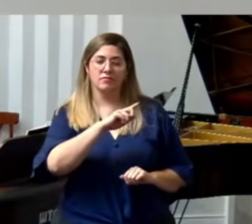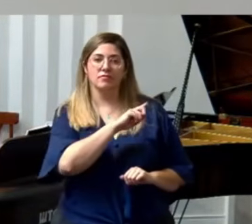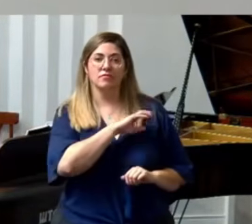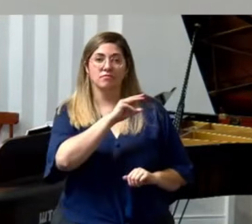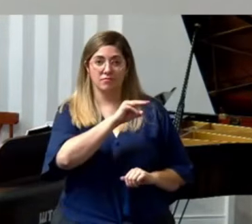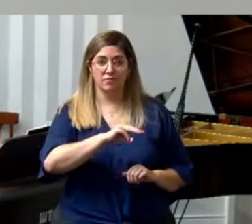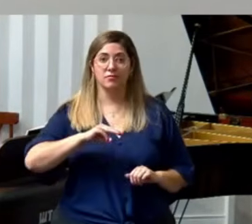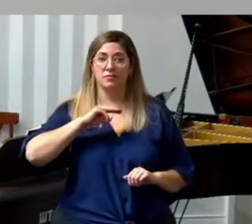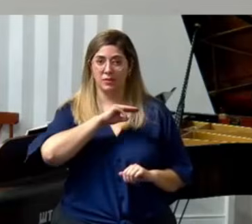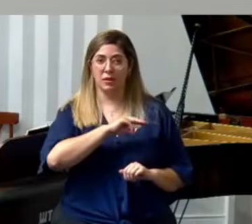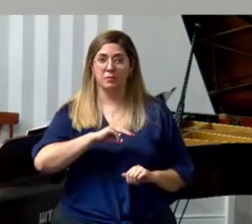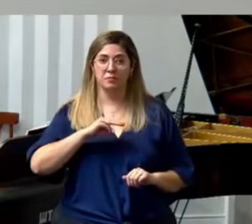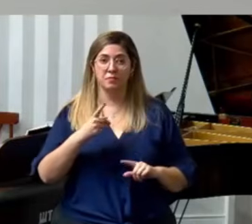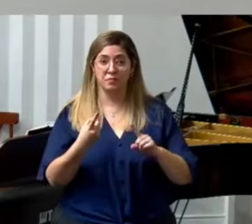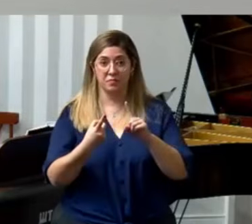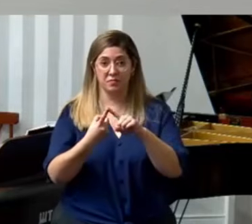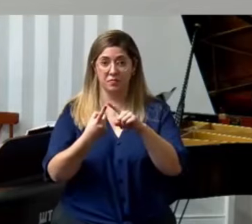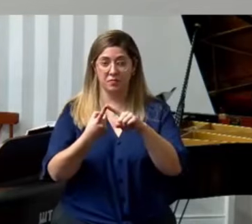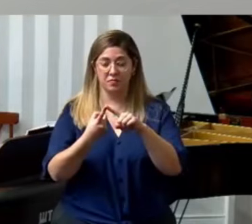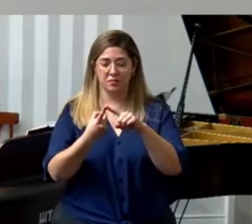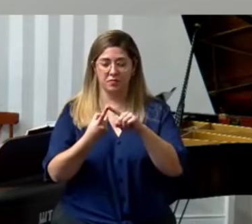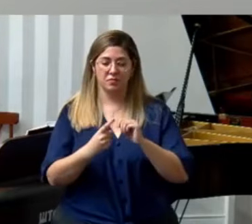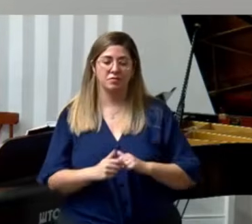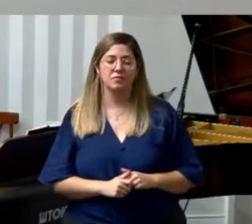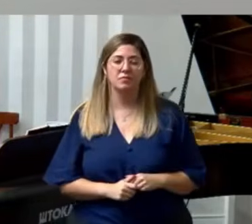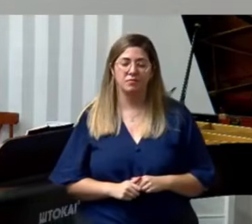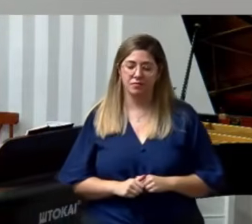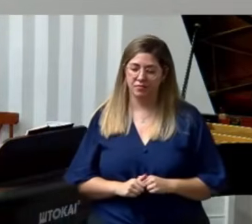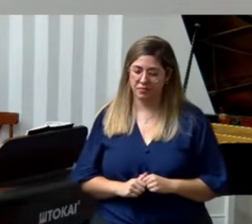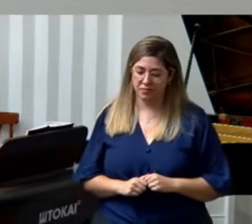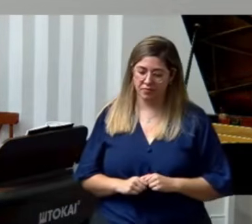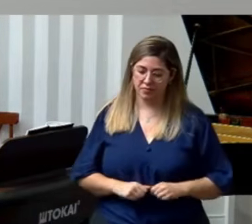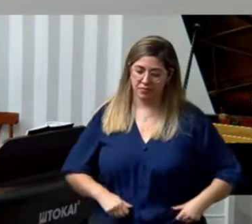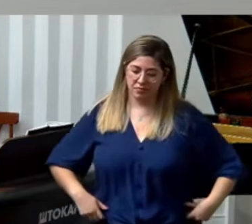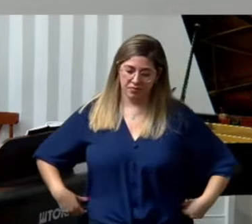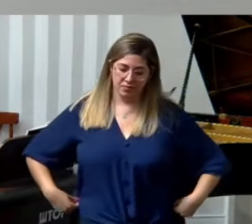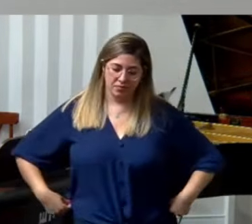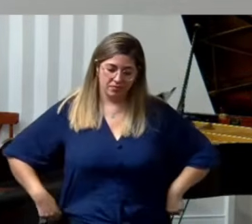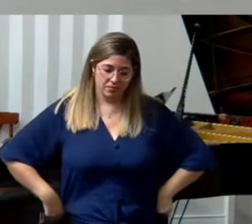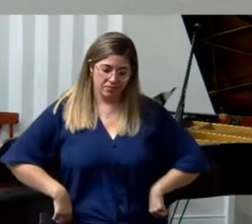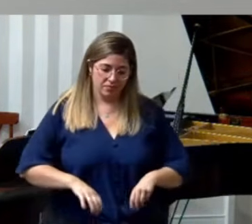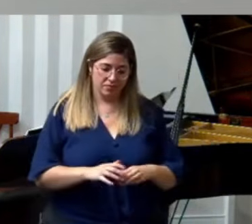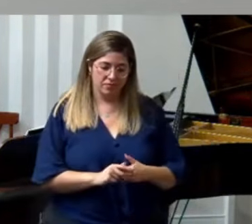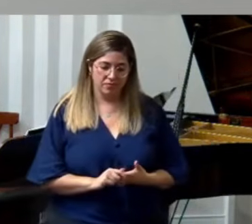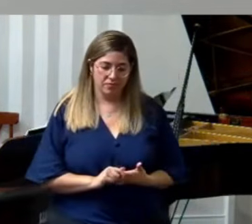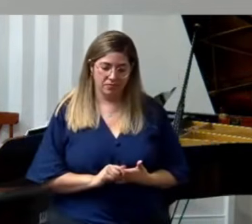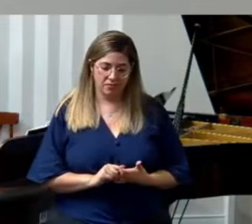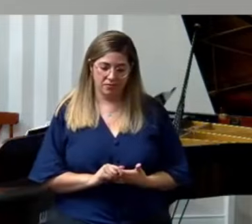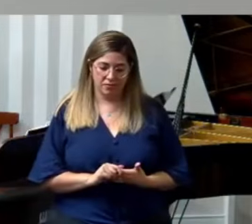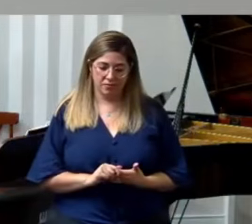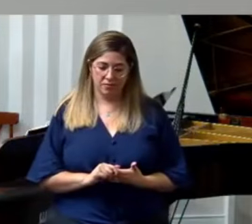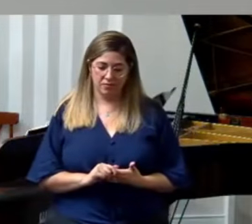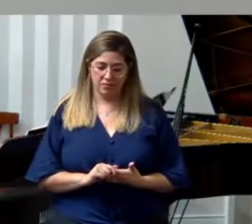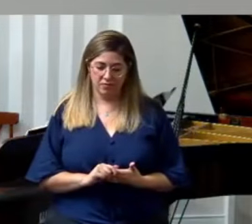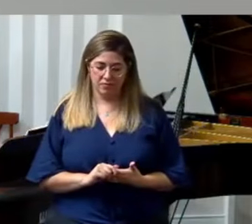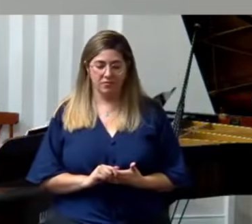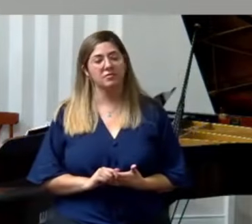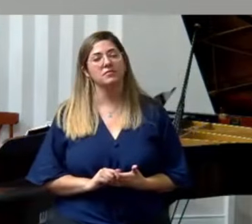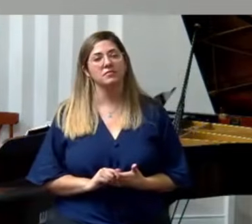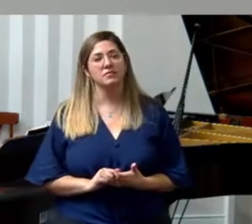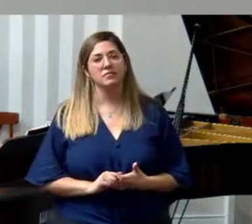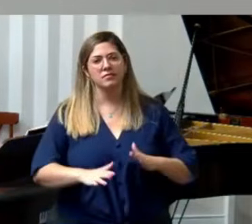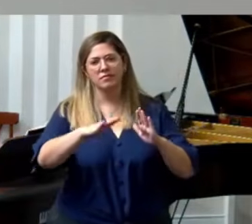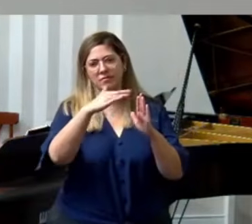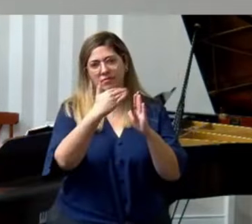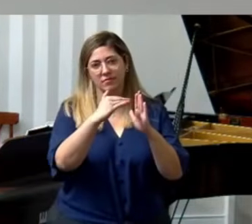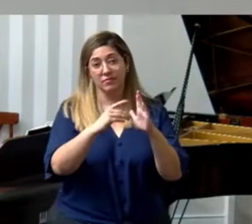esta missão. A primeira delas é que esta missão, este projeto, é o mais antigo e sólido